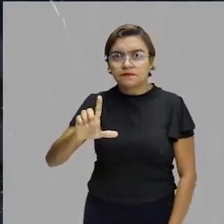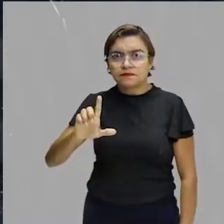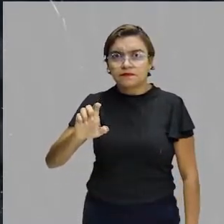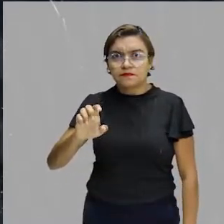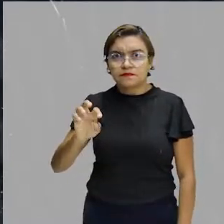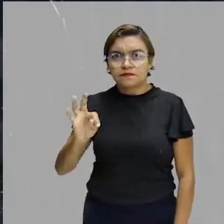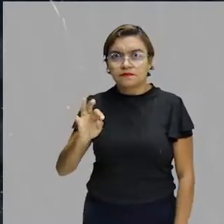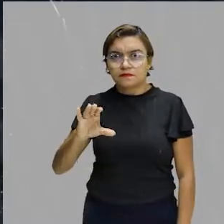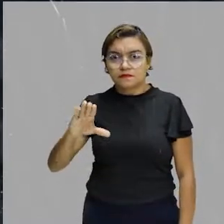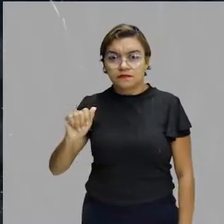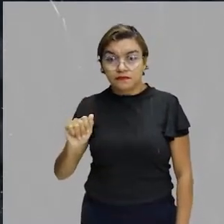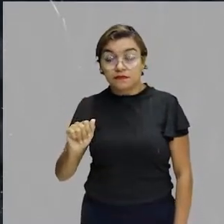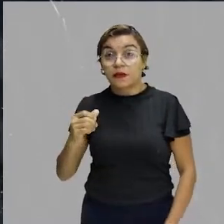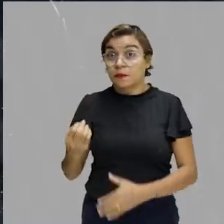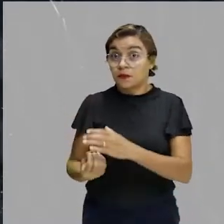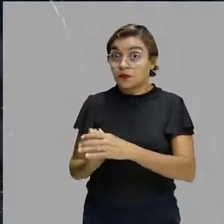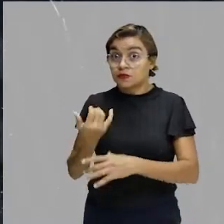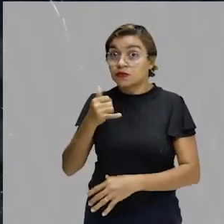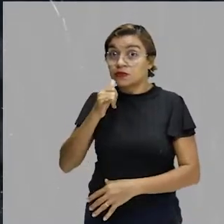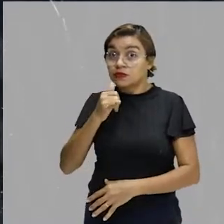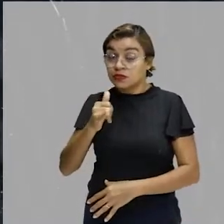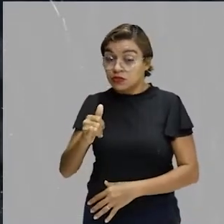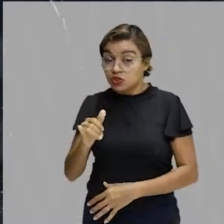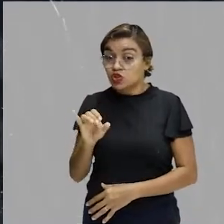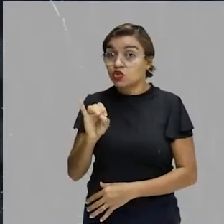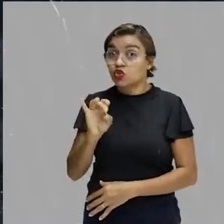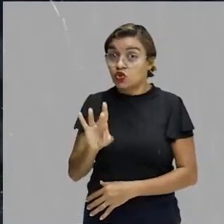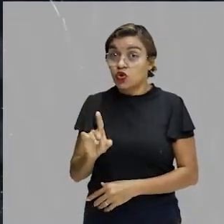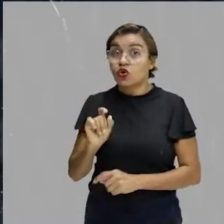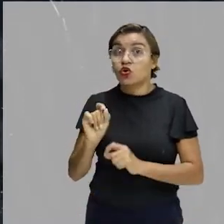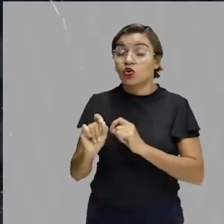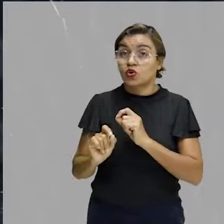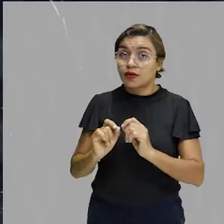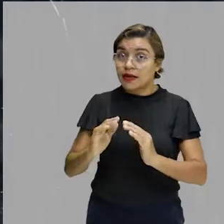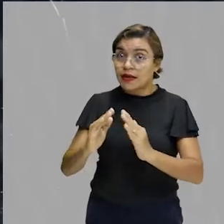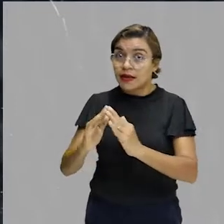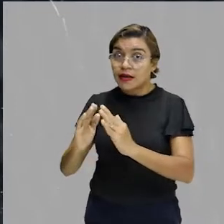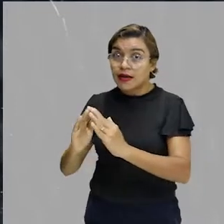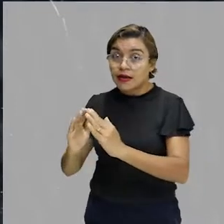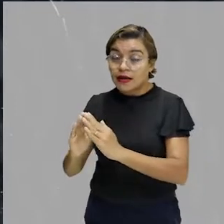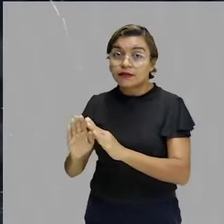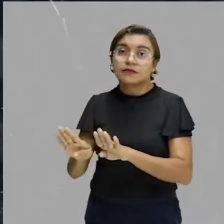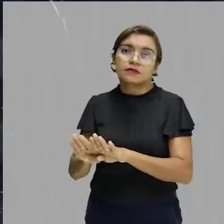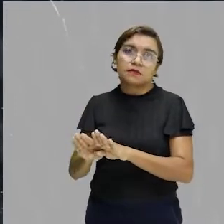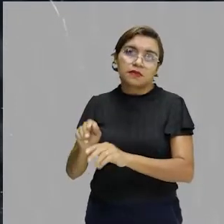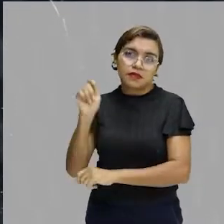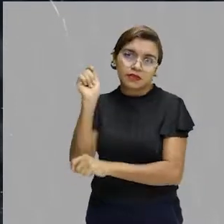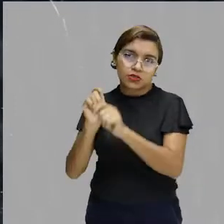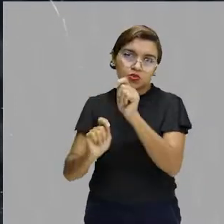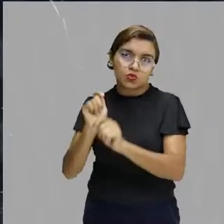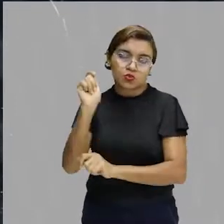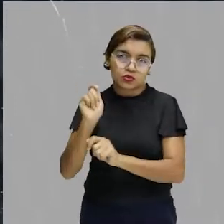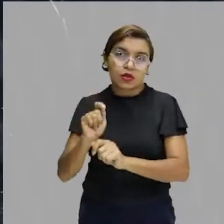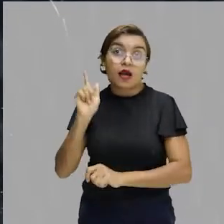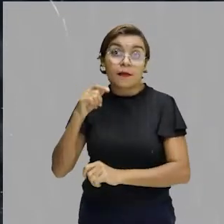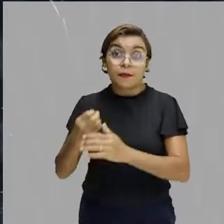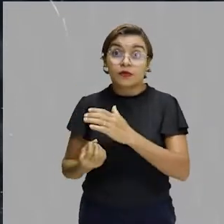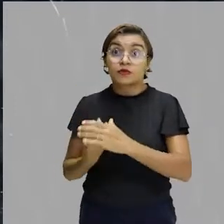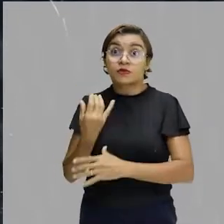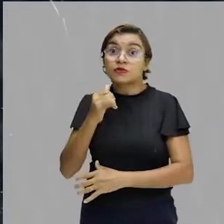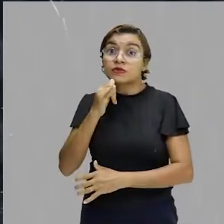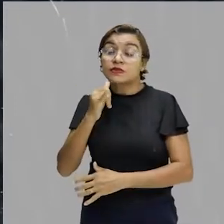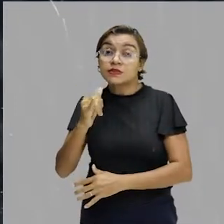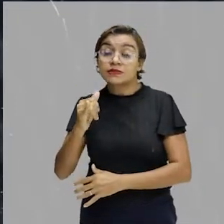tenho a produção de energia apenas para as casas e as indústrias, ou seja, a produção de energia